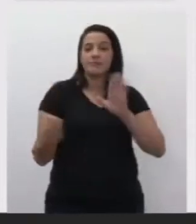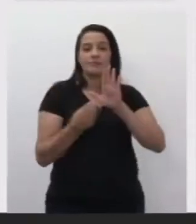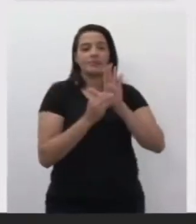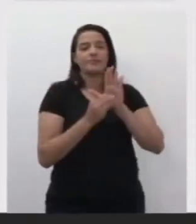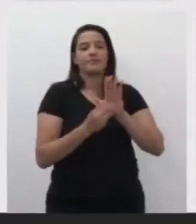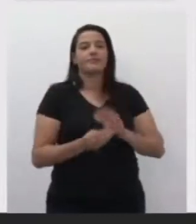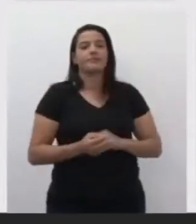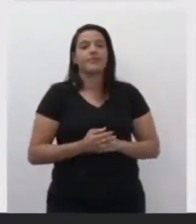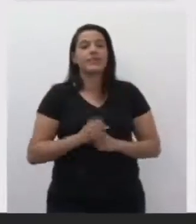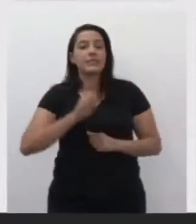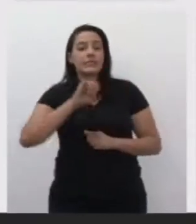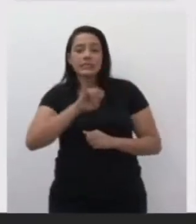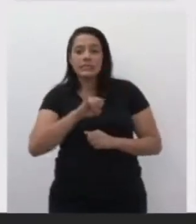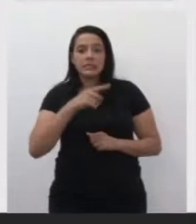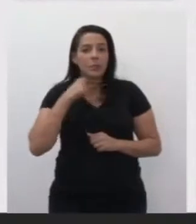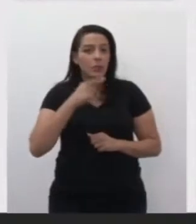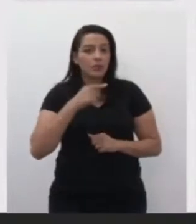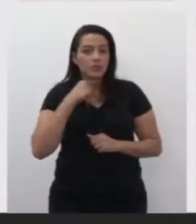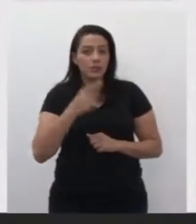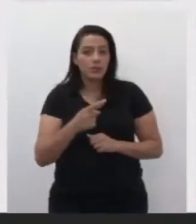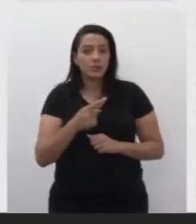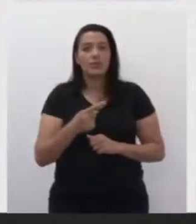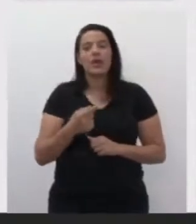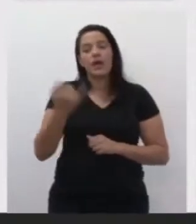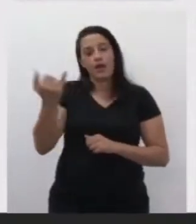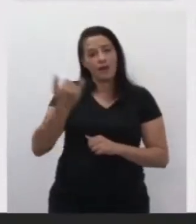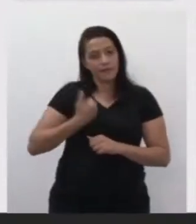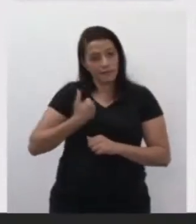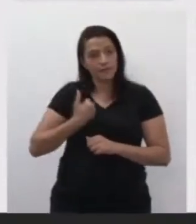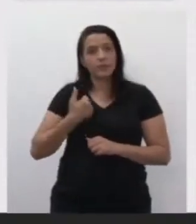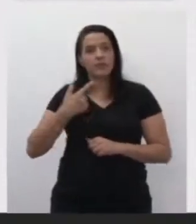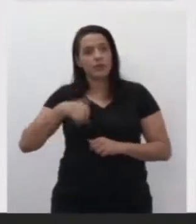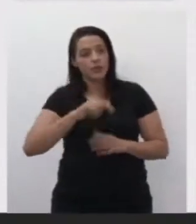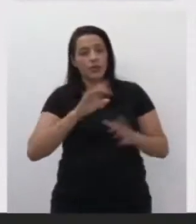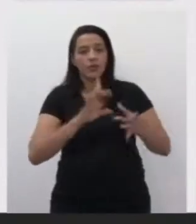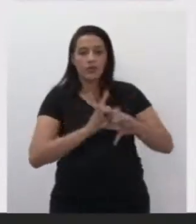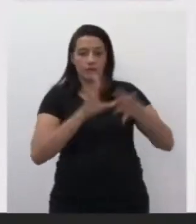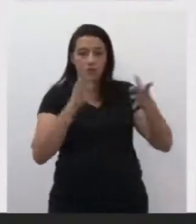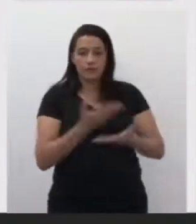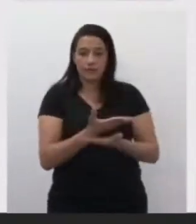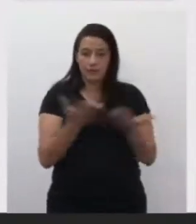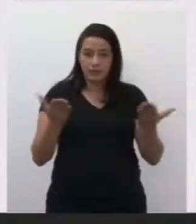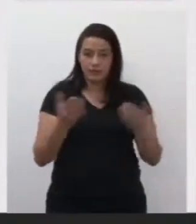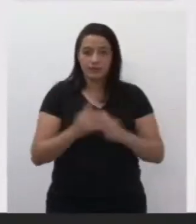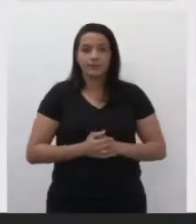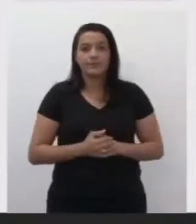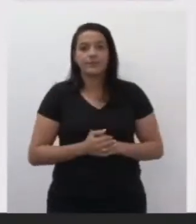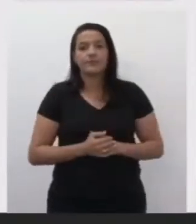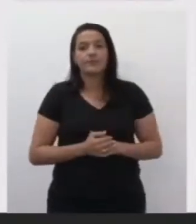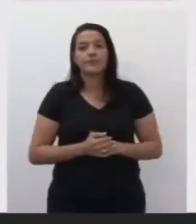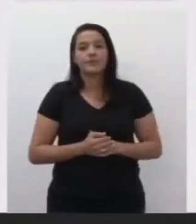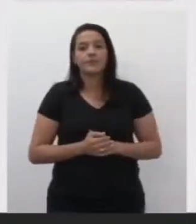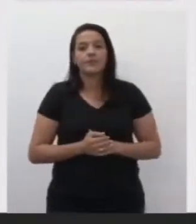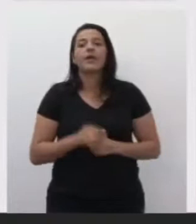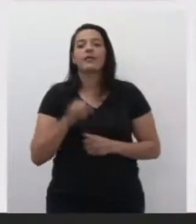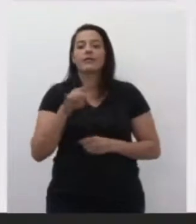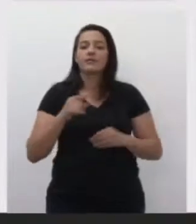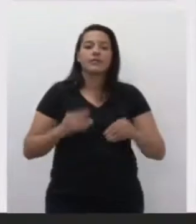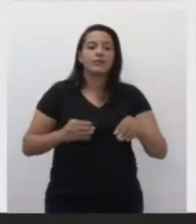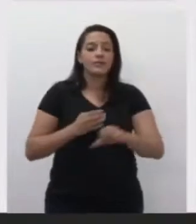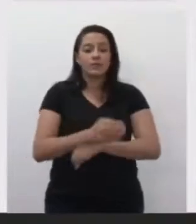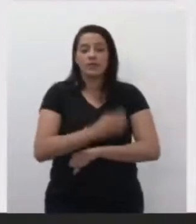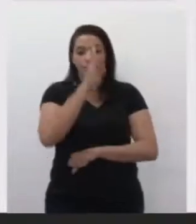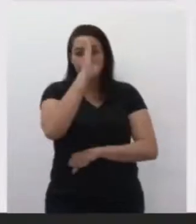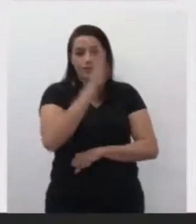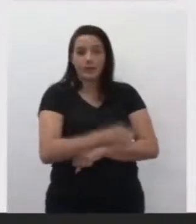recebeu. Caso não esteja, fala com a gente e a gente libera você. Caso esteja, você já vai entrar direto na plataforma,